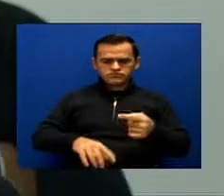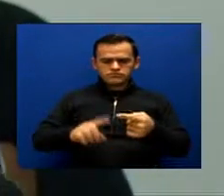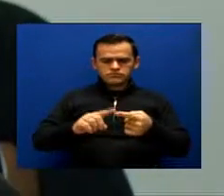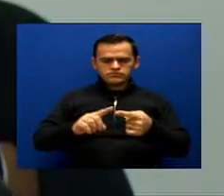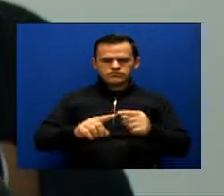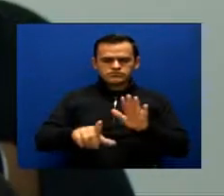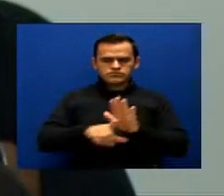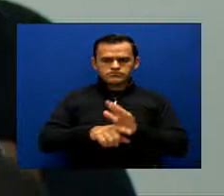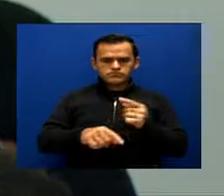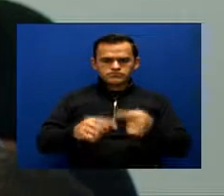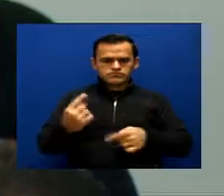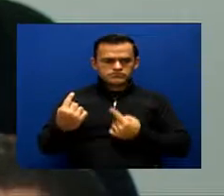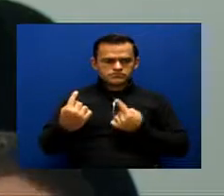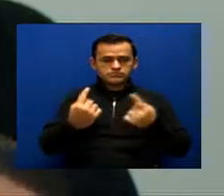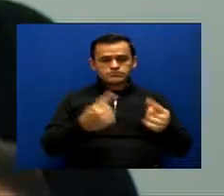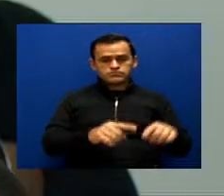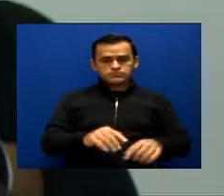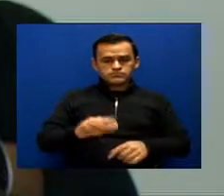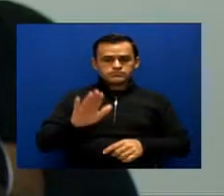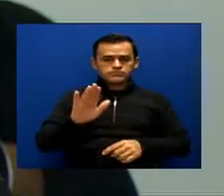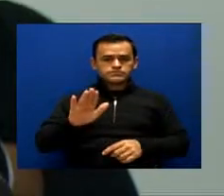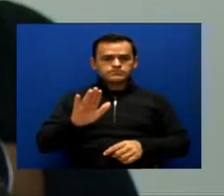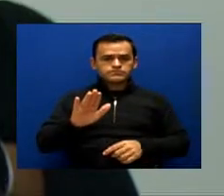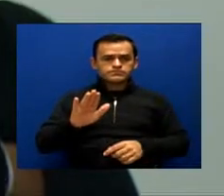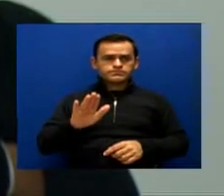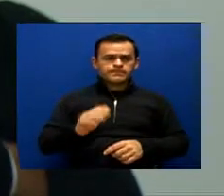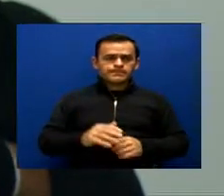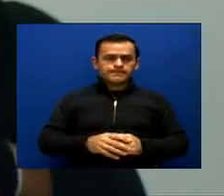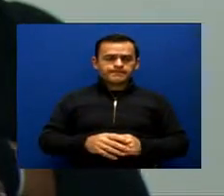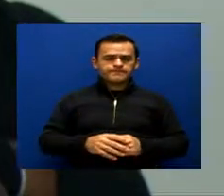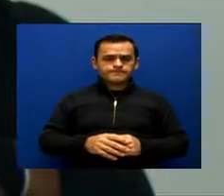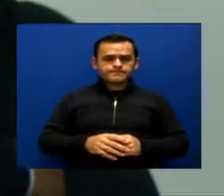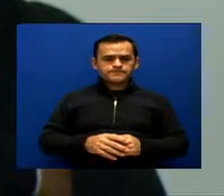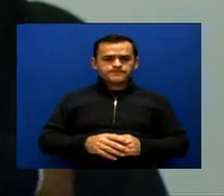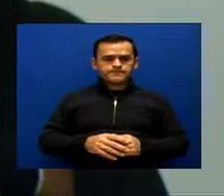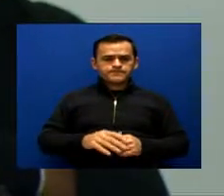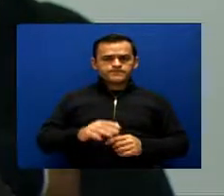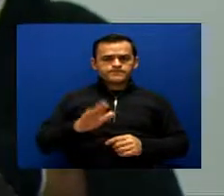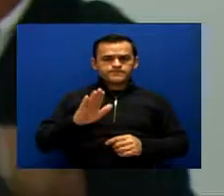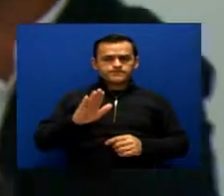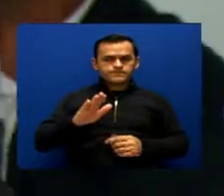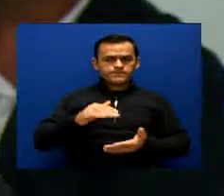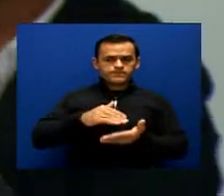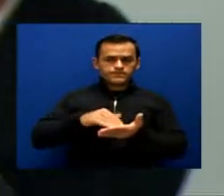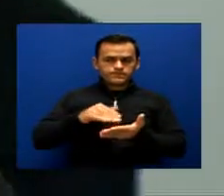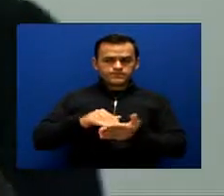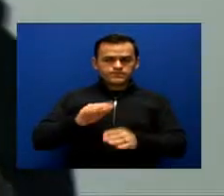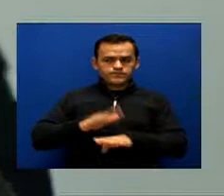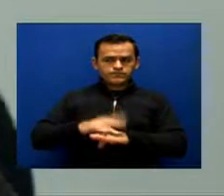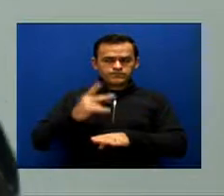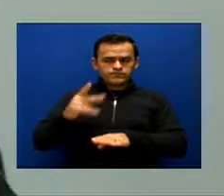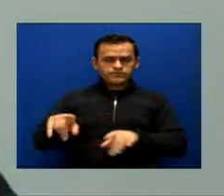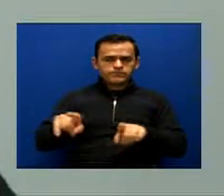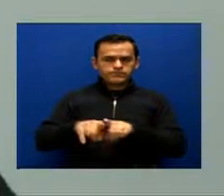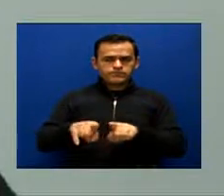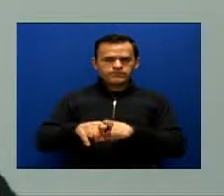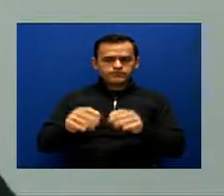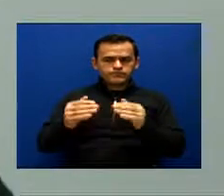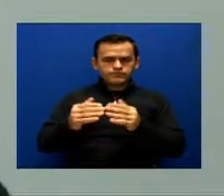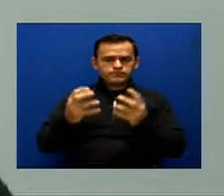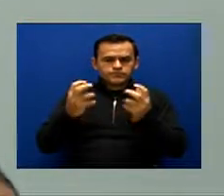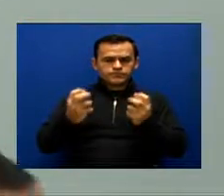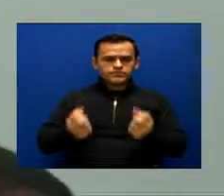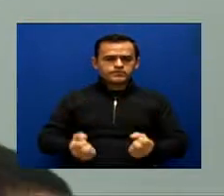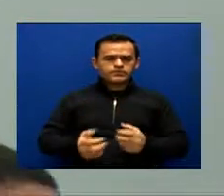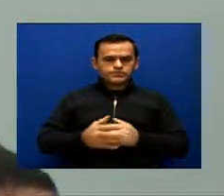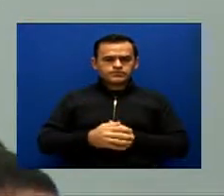a inconstitucionalidade, mas com a aquiescência do secretário da pasta. Então, é para não que